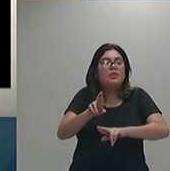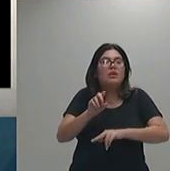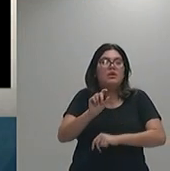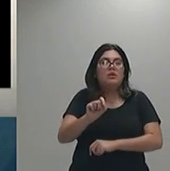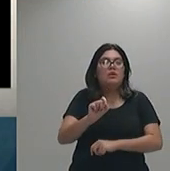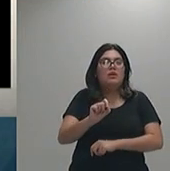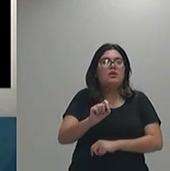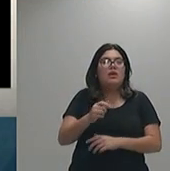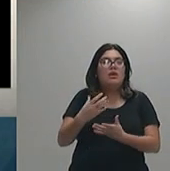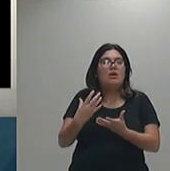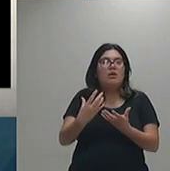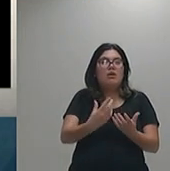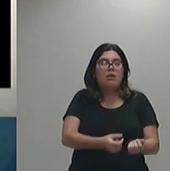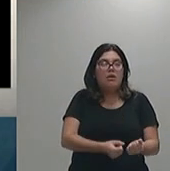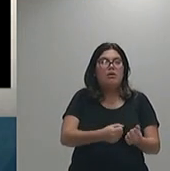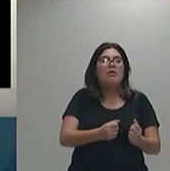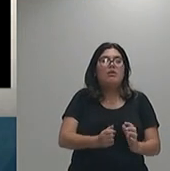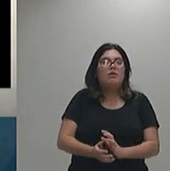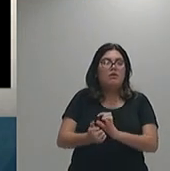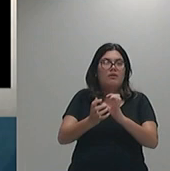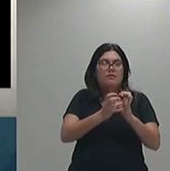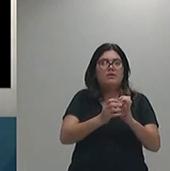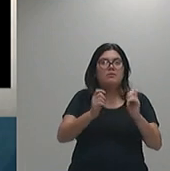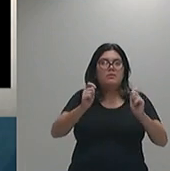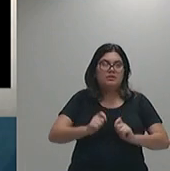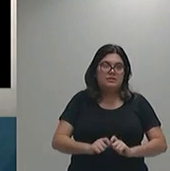do conflito de competência publicado